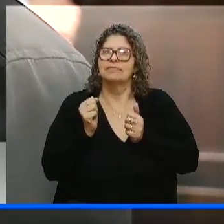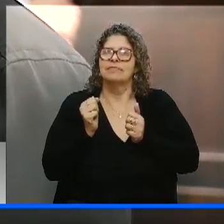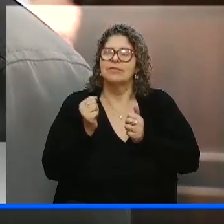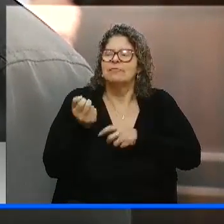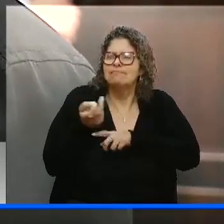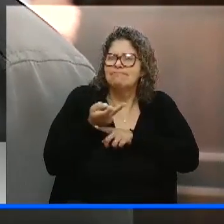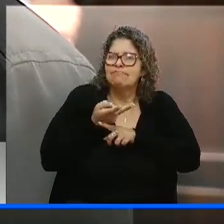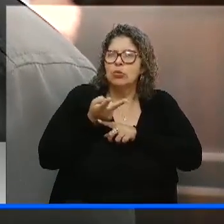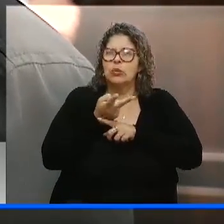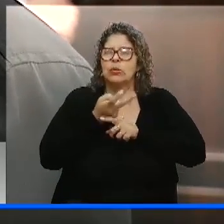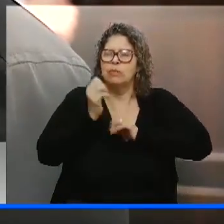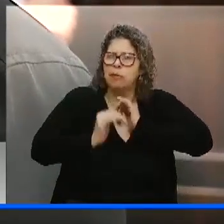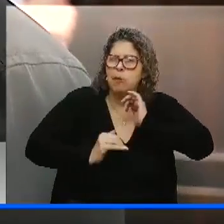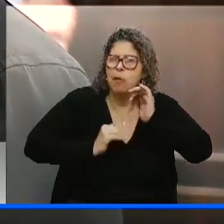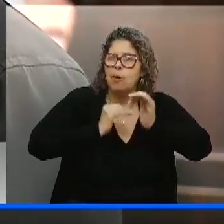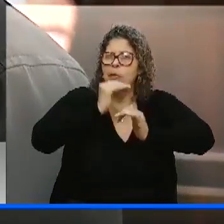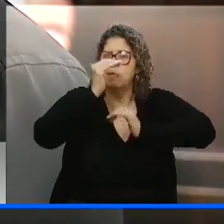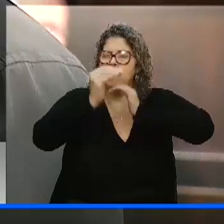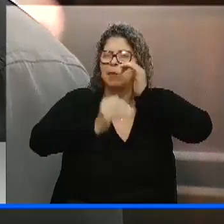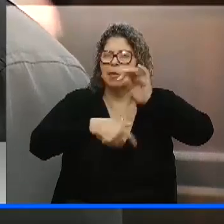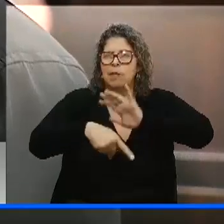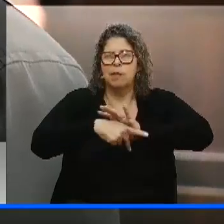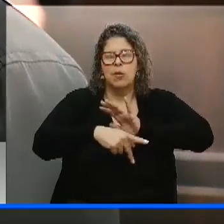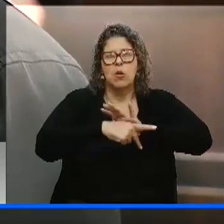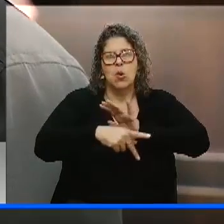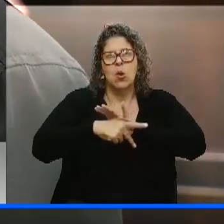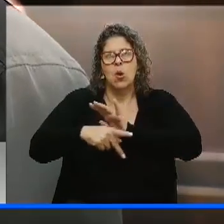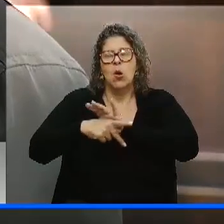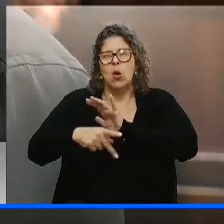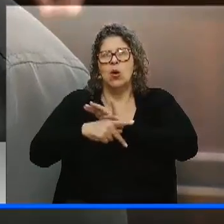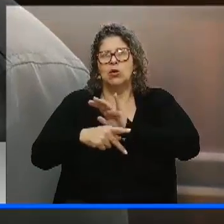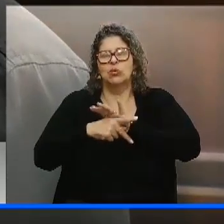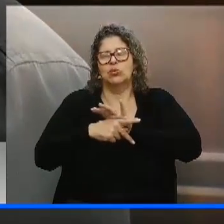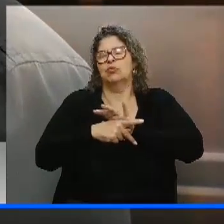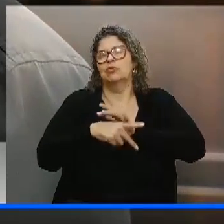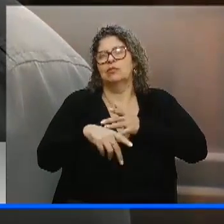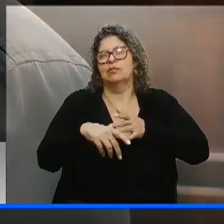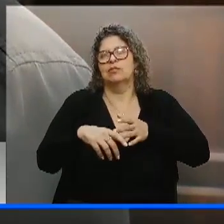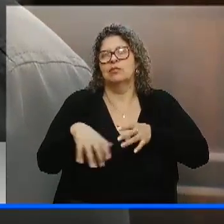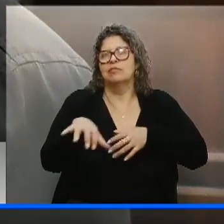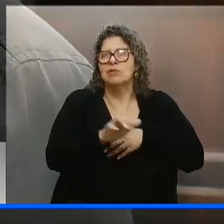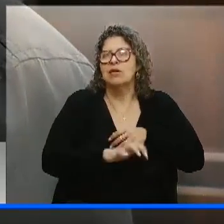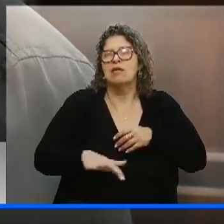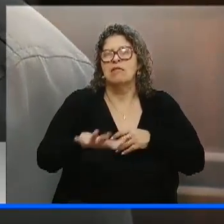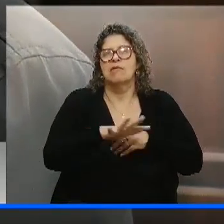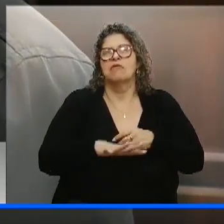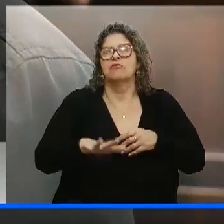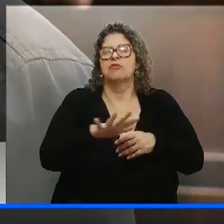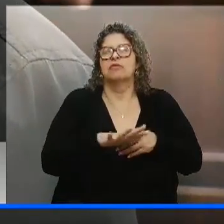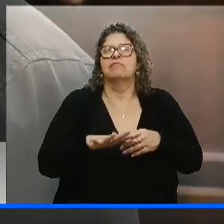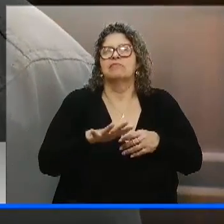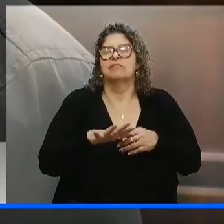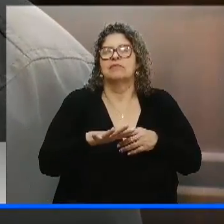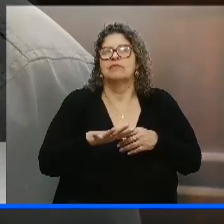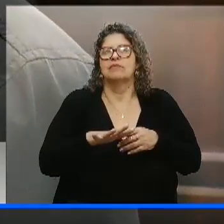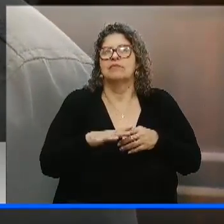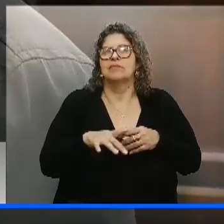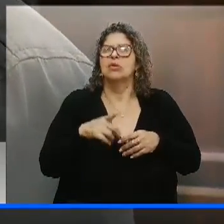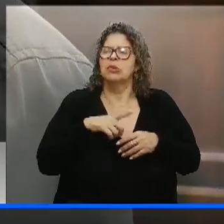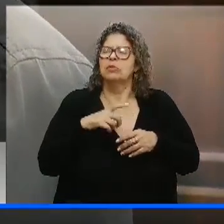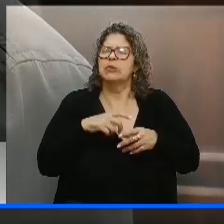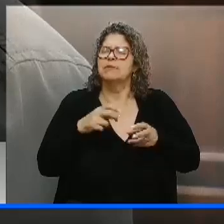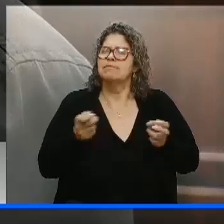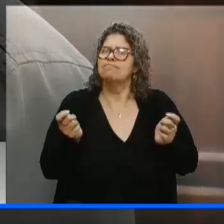busca por um desenvolvimento regional suprapartidário uma postura de uma entidade e bud é